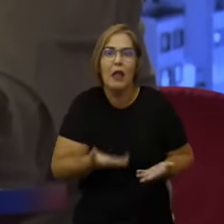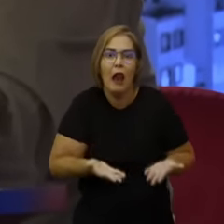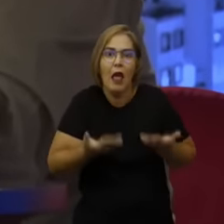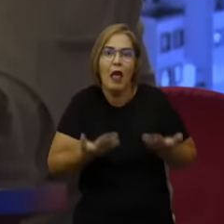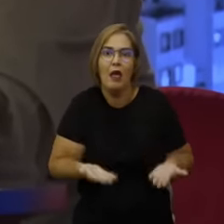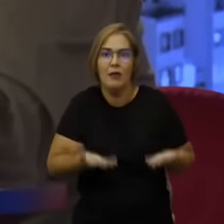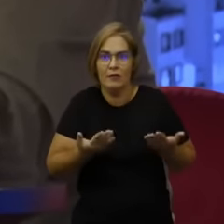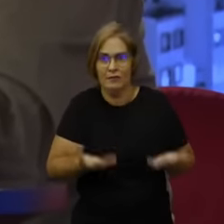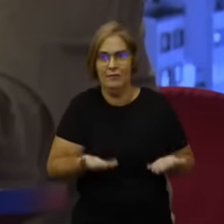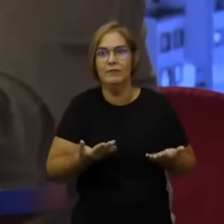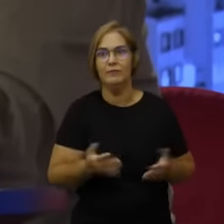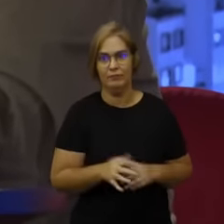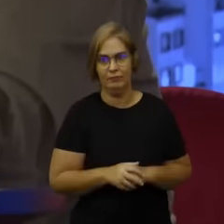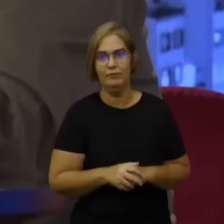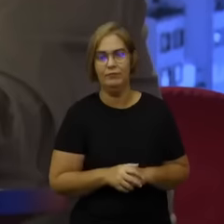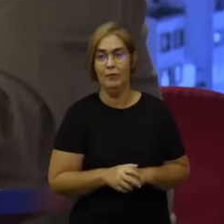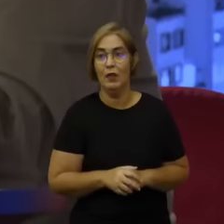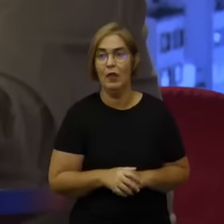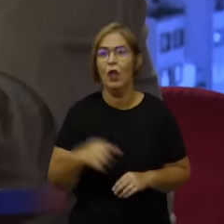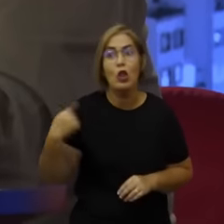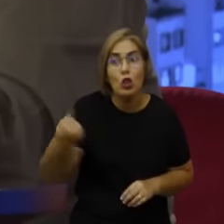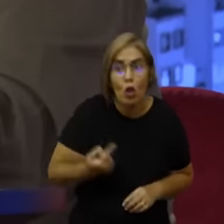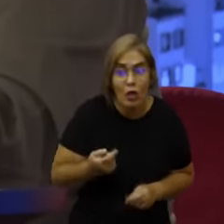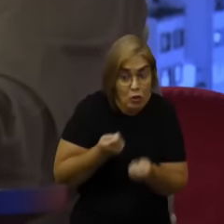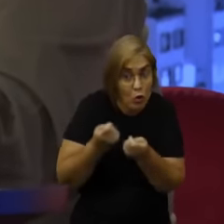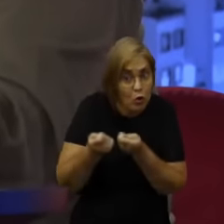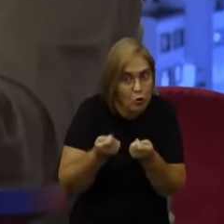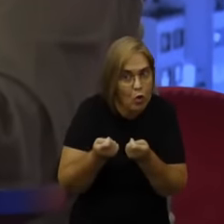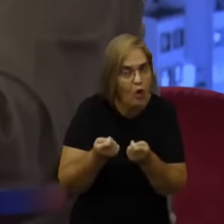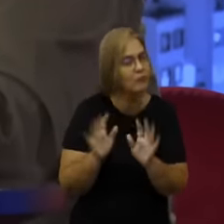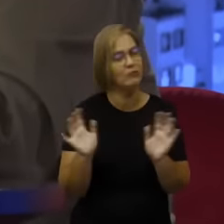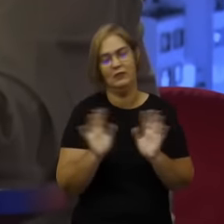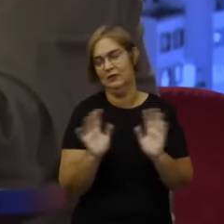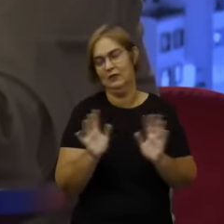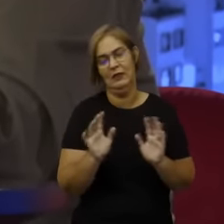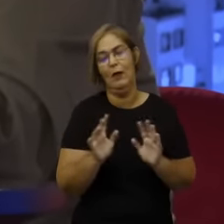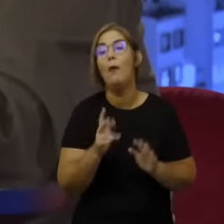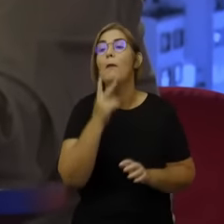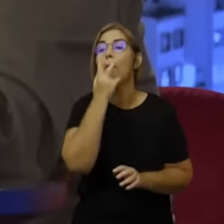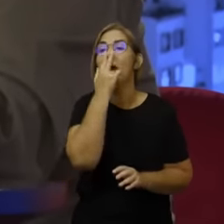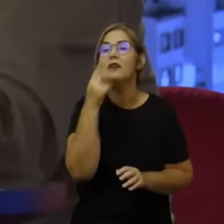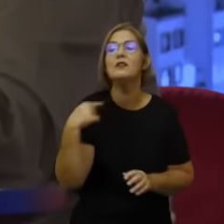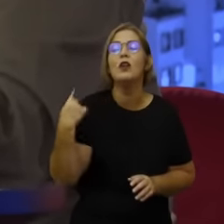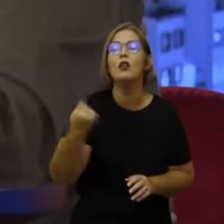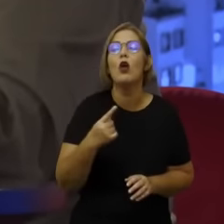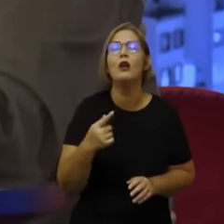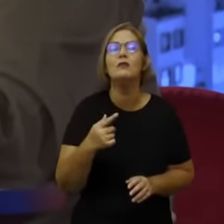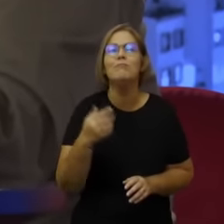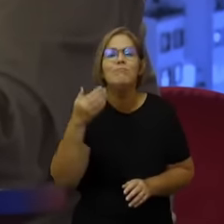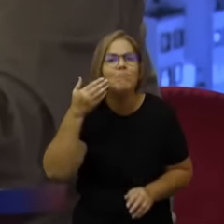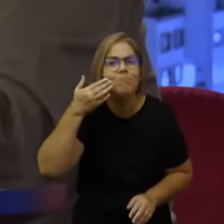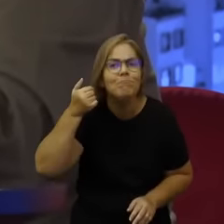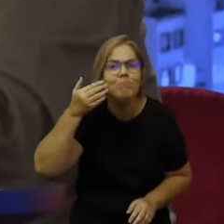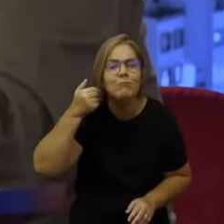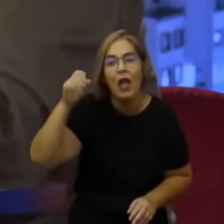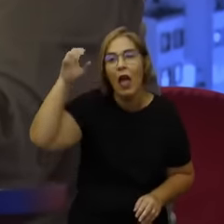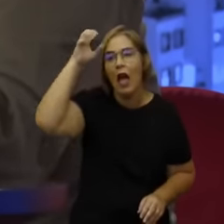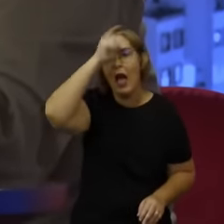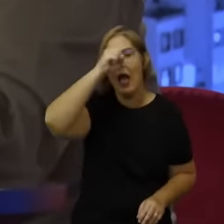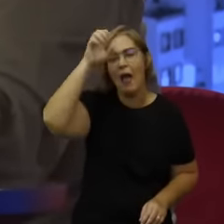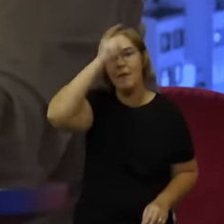eliminado, ele é ao menos diminuído na medida em que nós aprendemos a conduzir a nossa existência. Então assim, por exemplo,